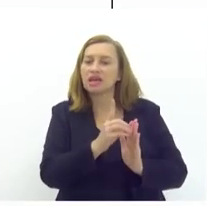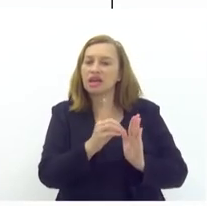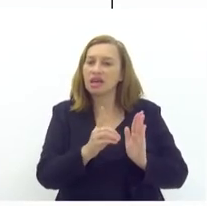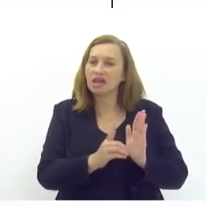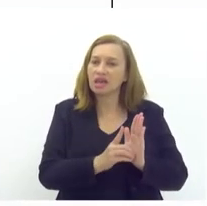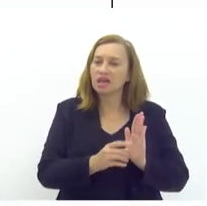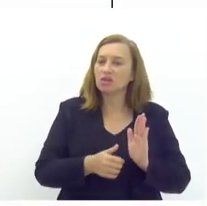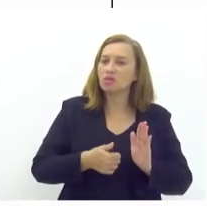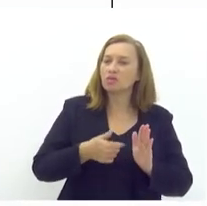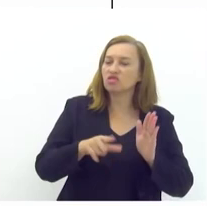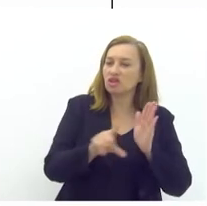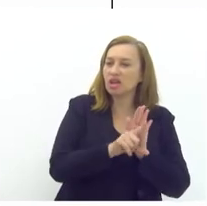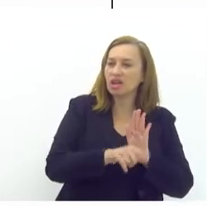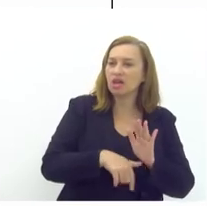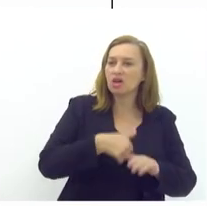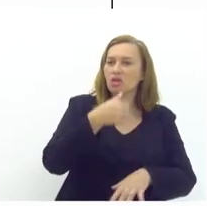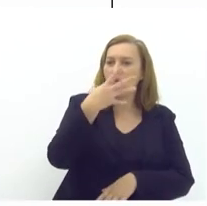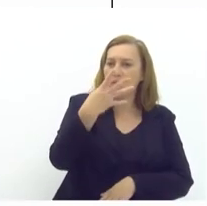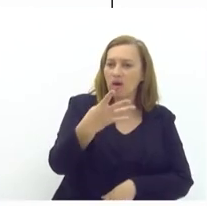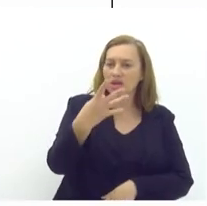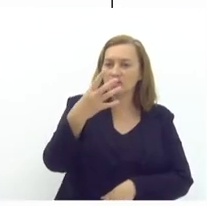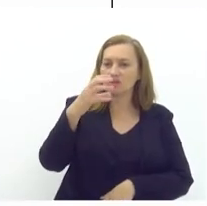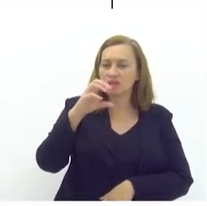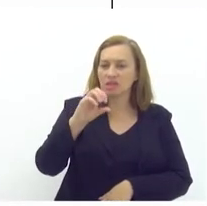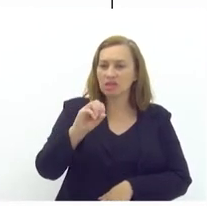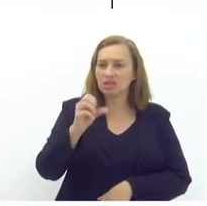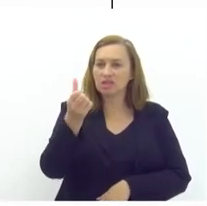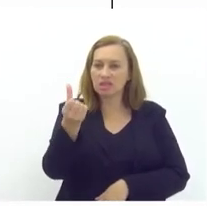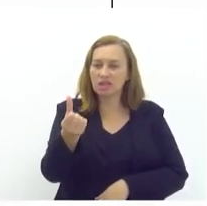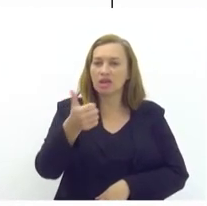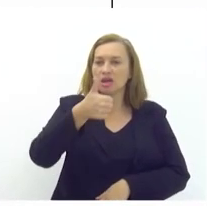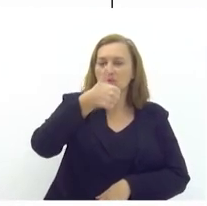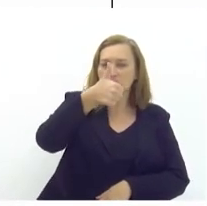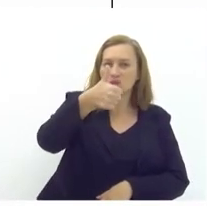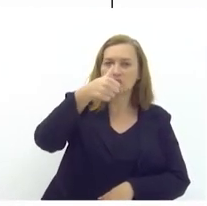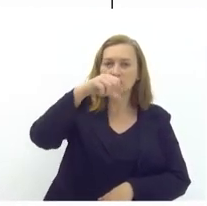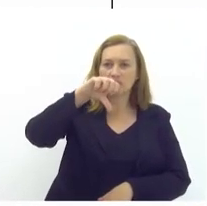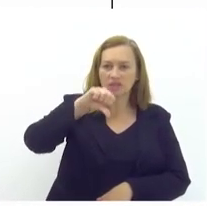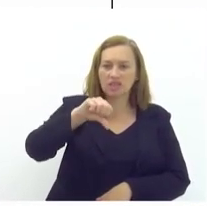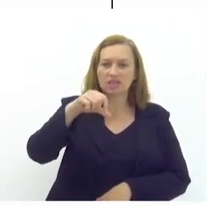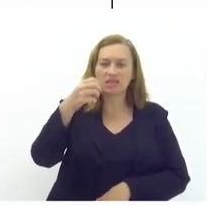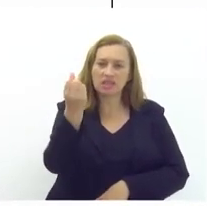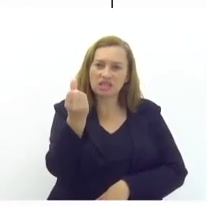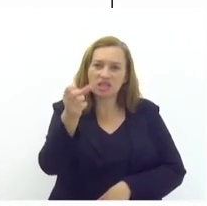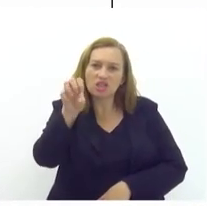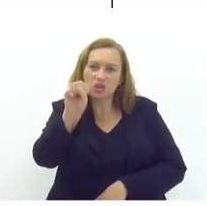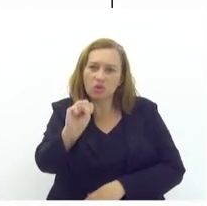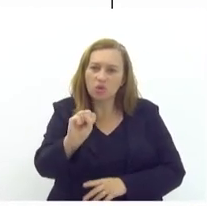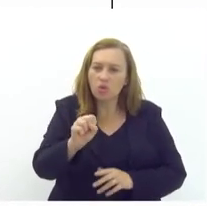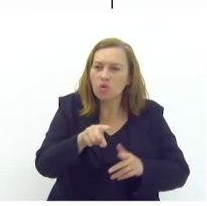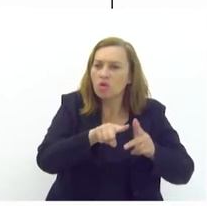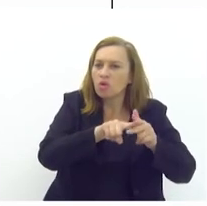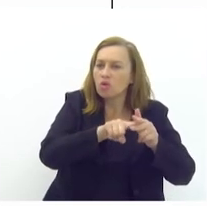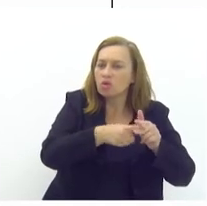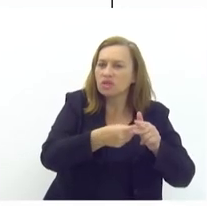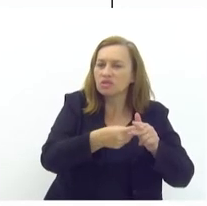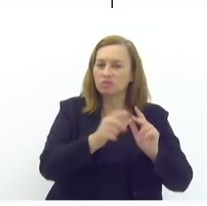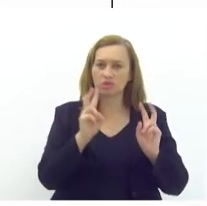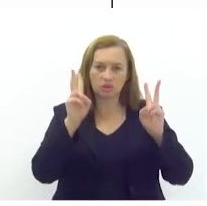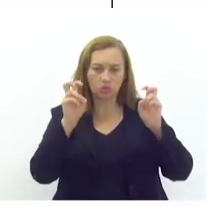406 de 1968 que regulamenta essa